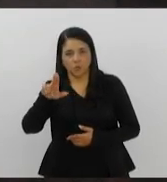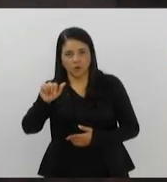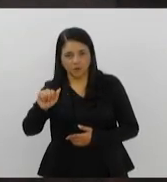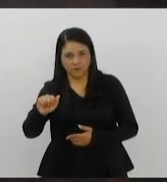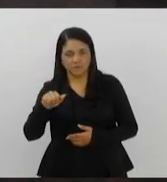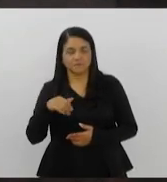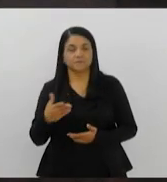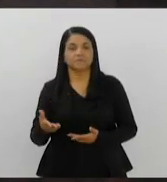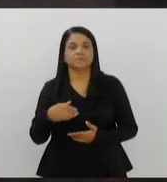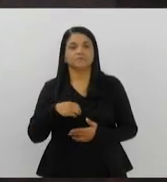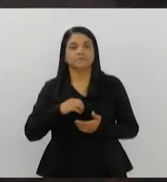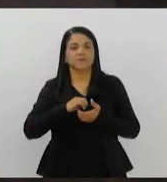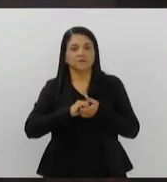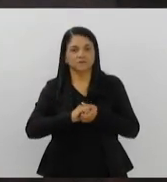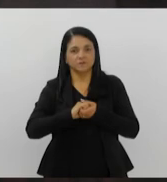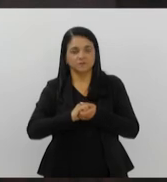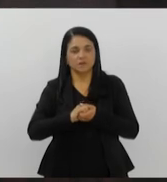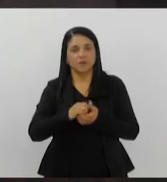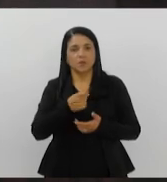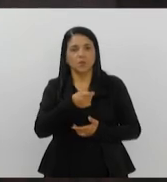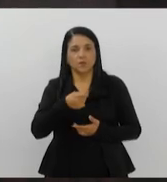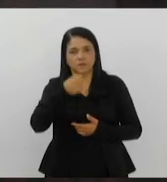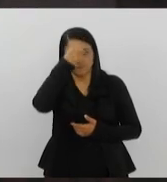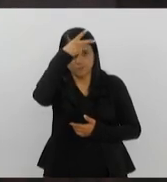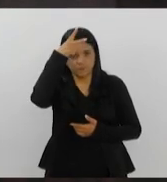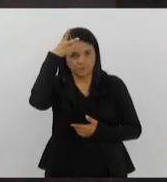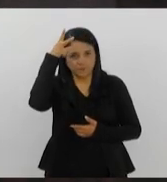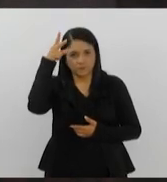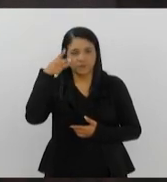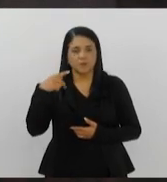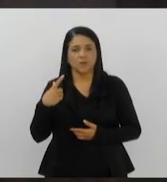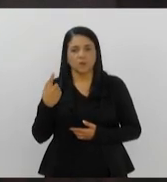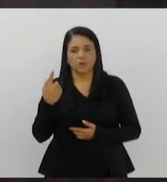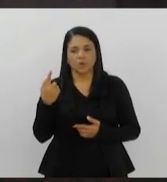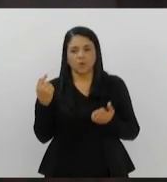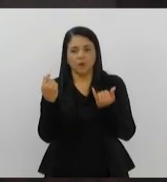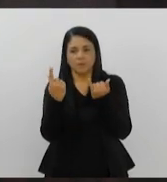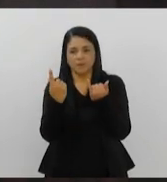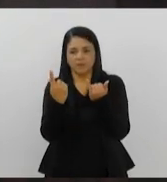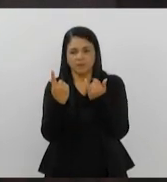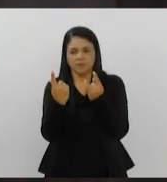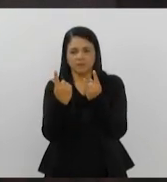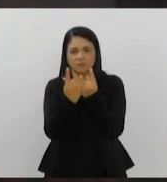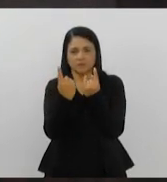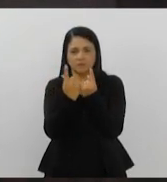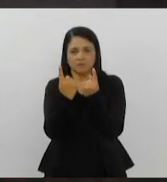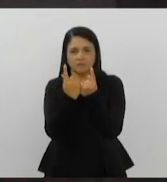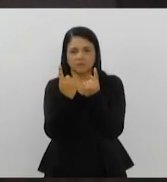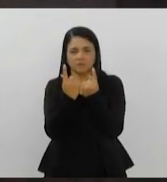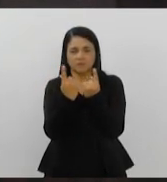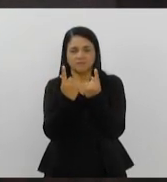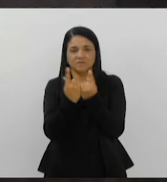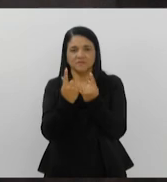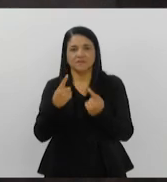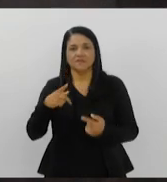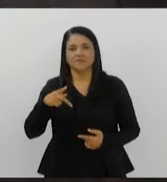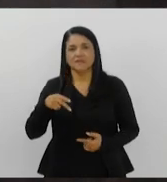saudar também o ex-prefeito de igap Mirim querido Z